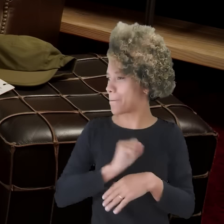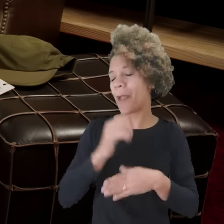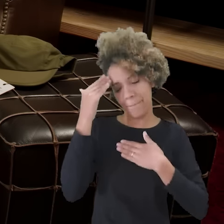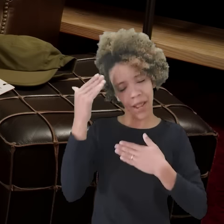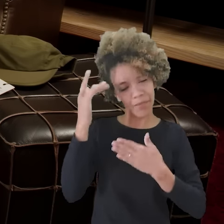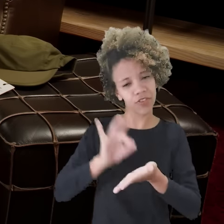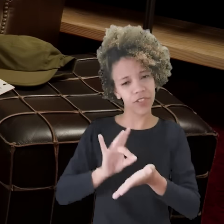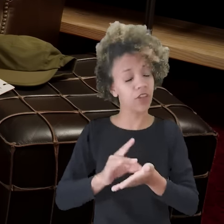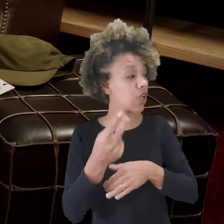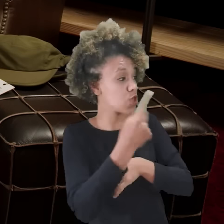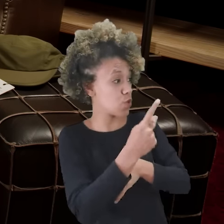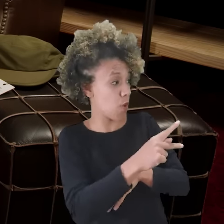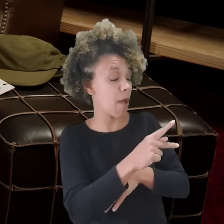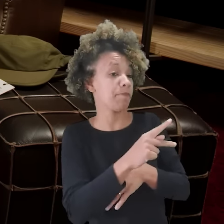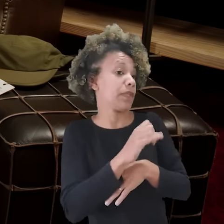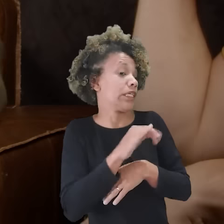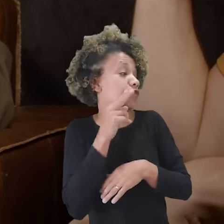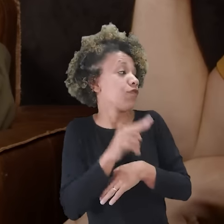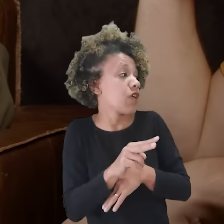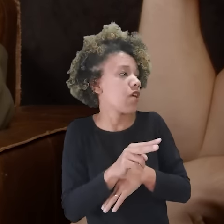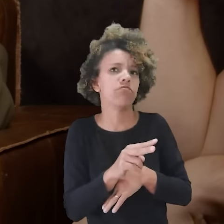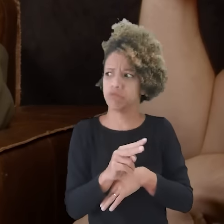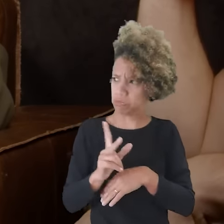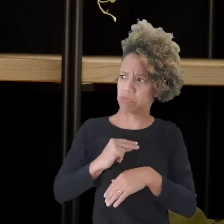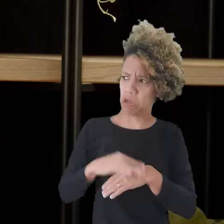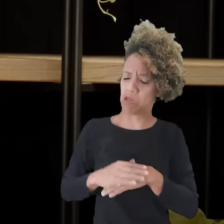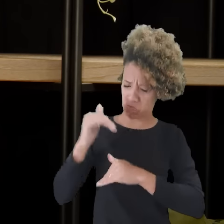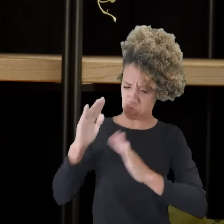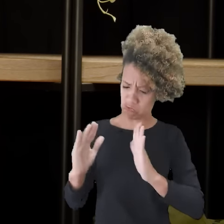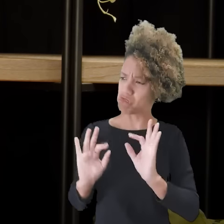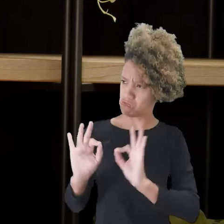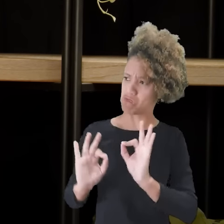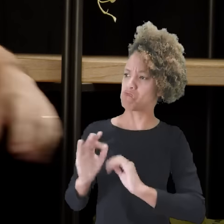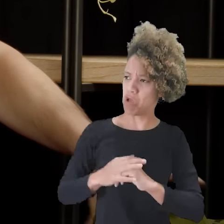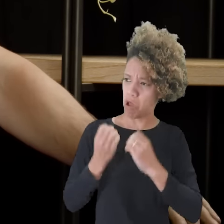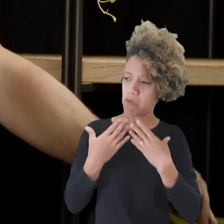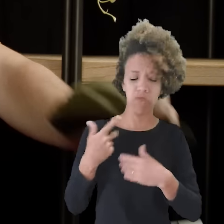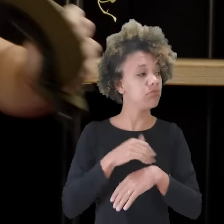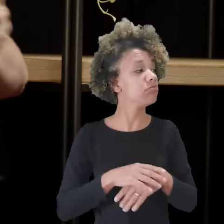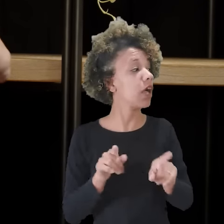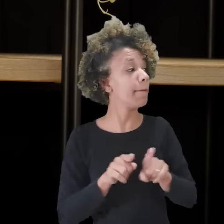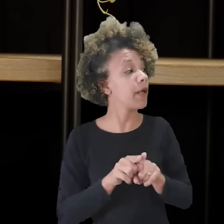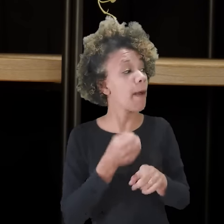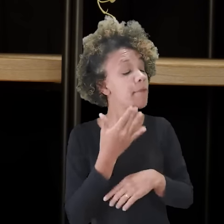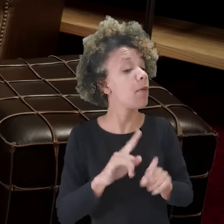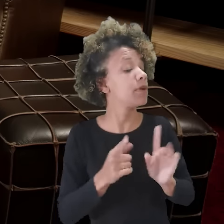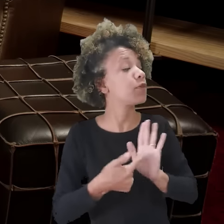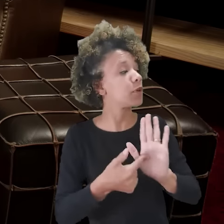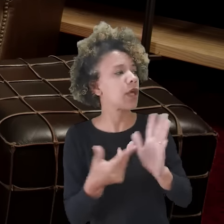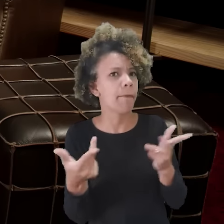isso daqui é tua Aliás se você vê uma bonito envelope hein é e que tem dele também é bom agora eu vou te mostrar um negocinho que você vai